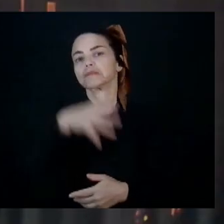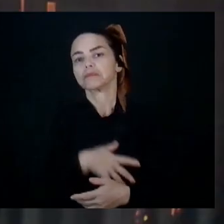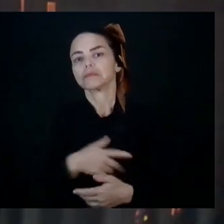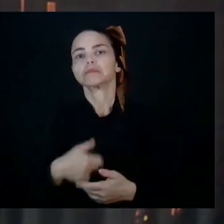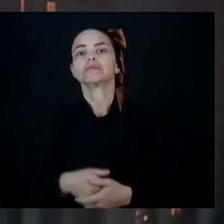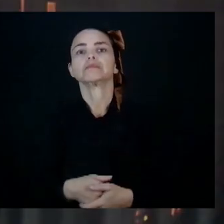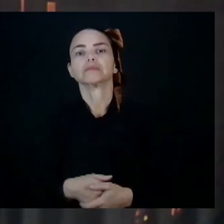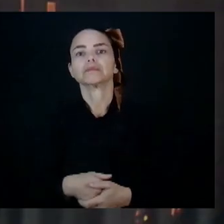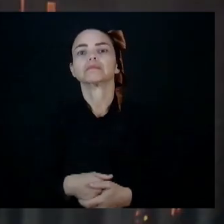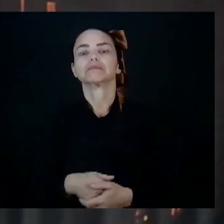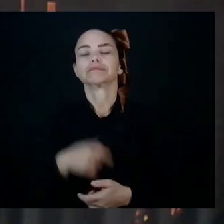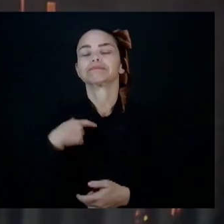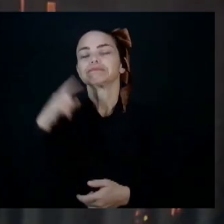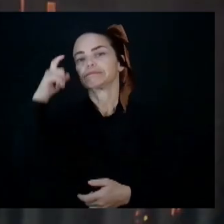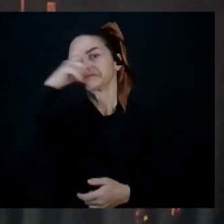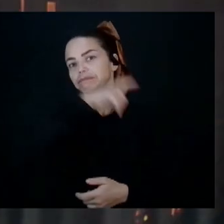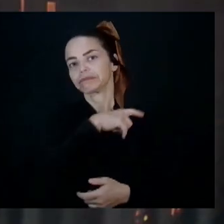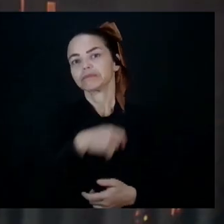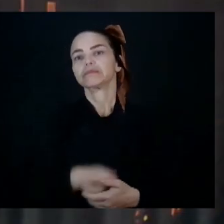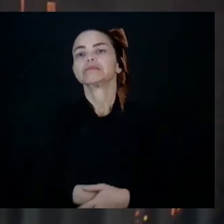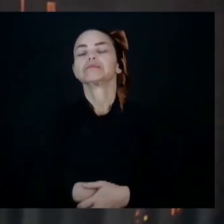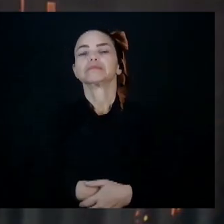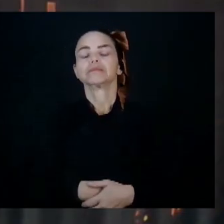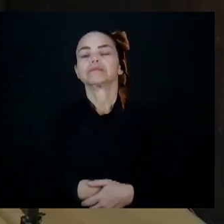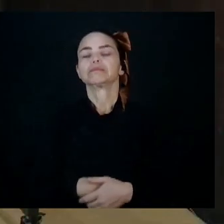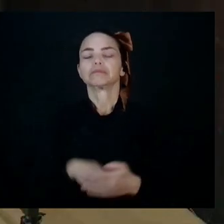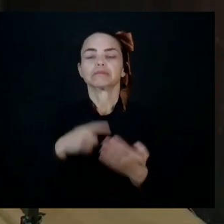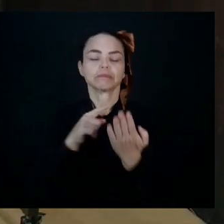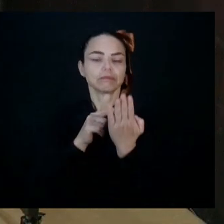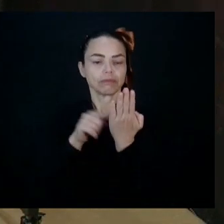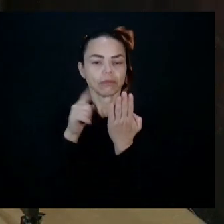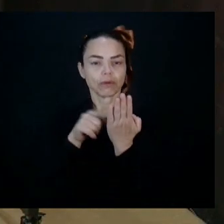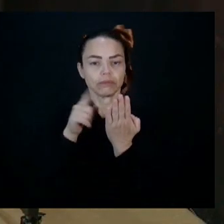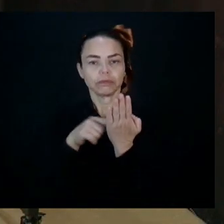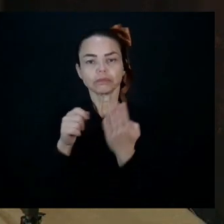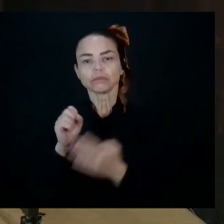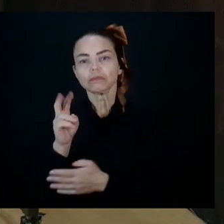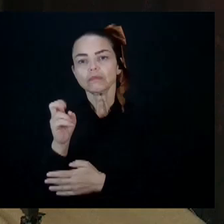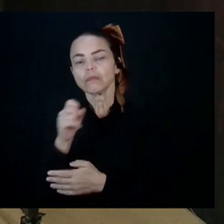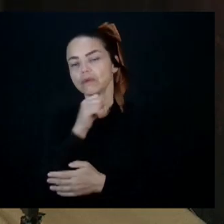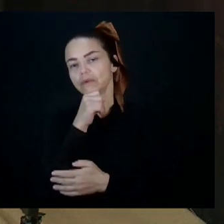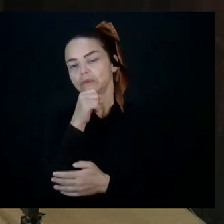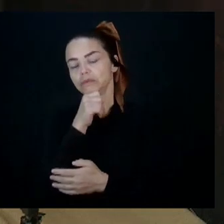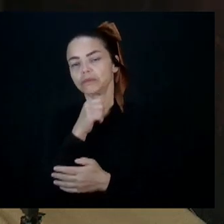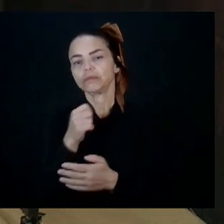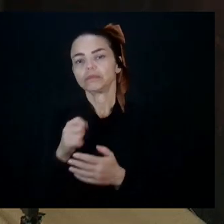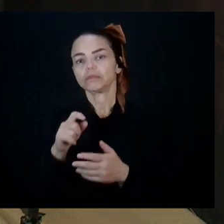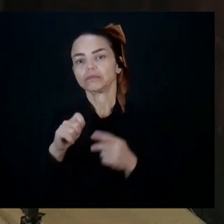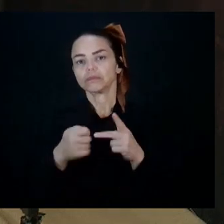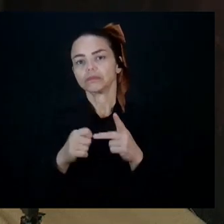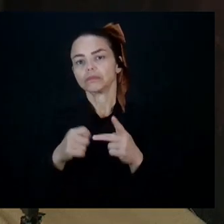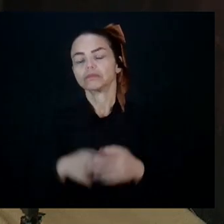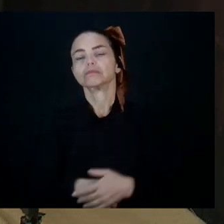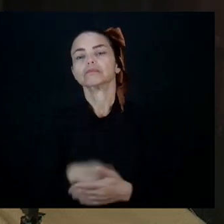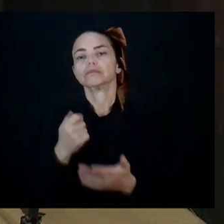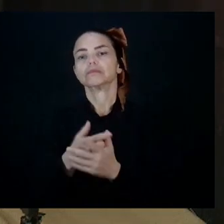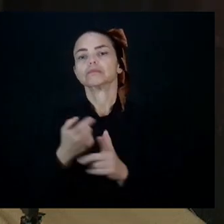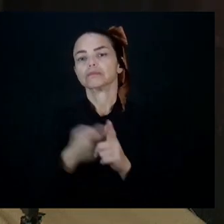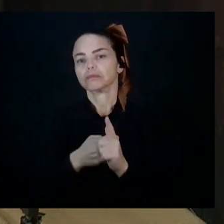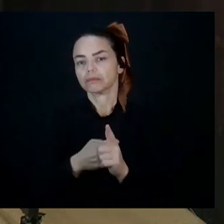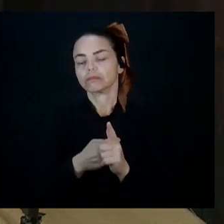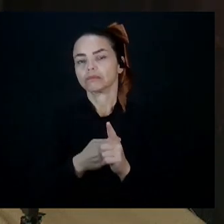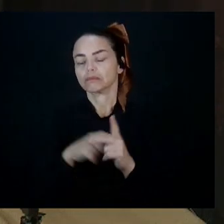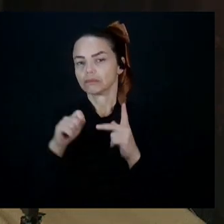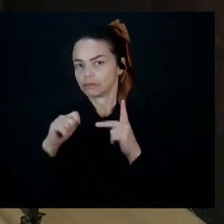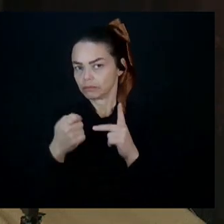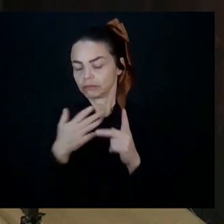que dificuldade. Pega lá o celular da avó e do vô, né? Vai fazer um Pix para pagar uma conta, já faz um Pixinho para você, né? Ô,